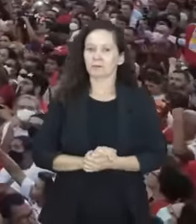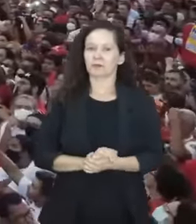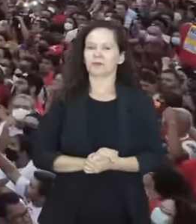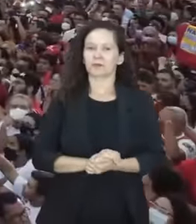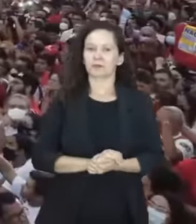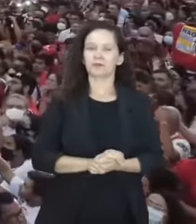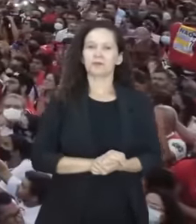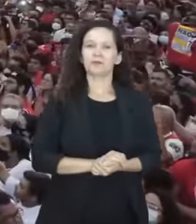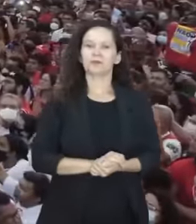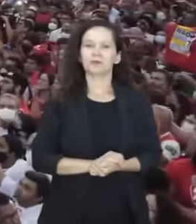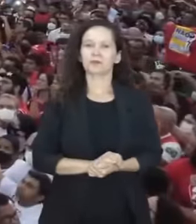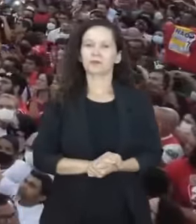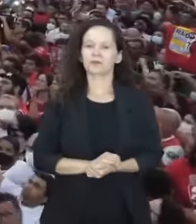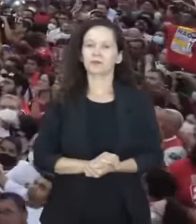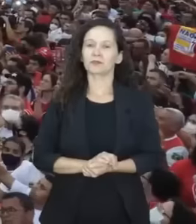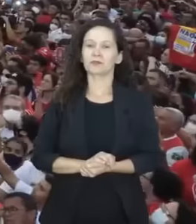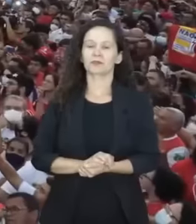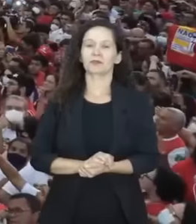Na verdade,